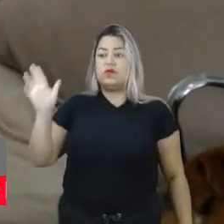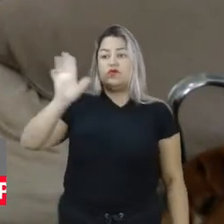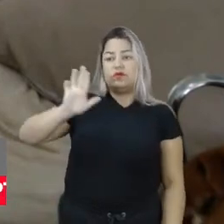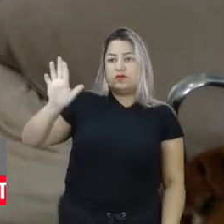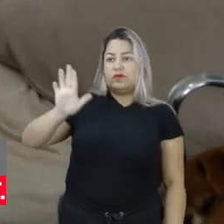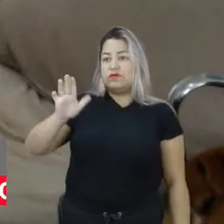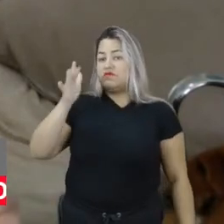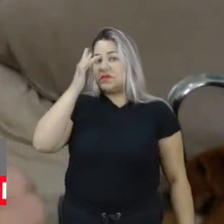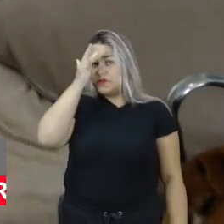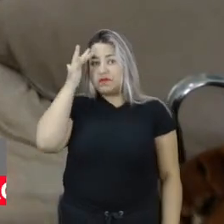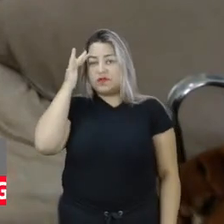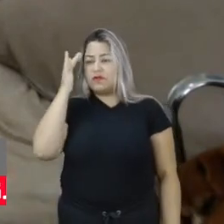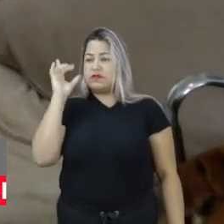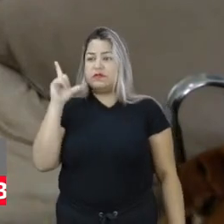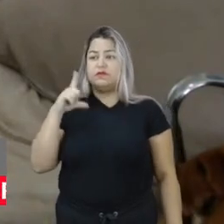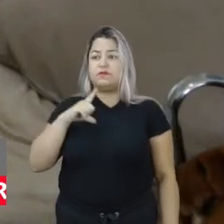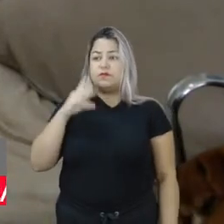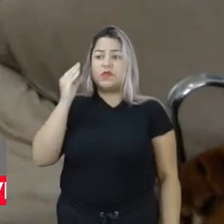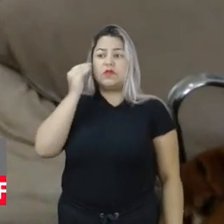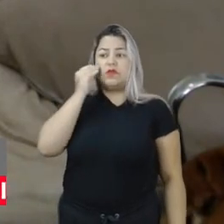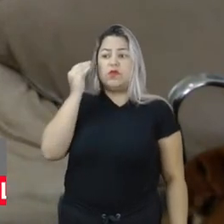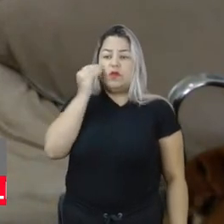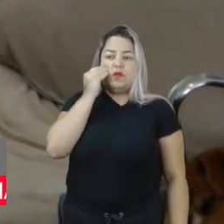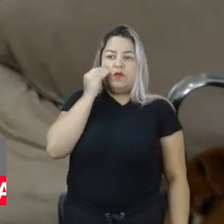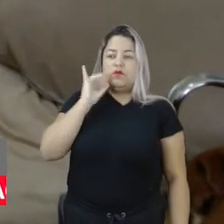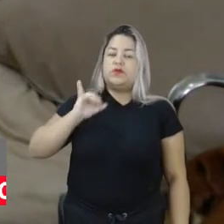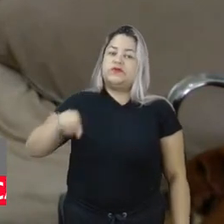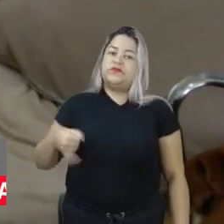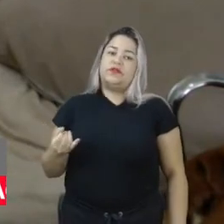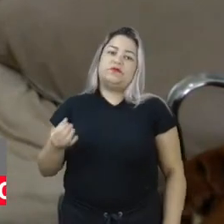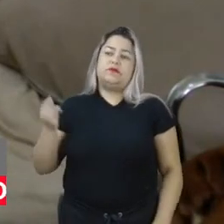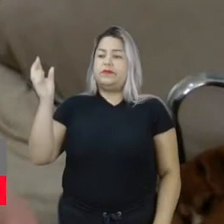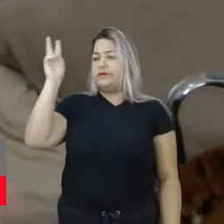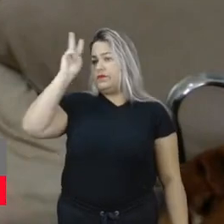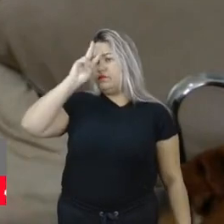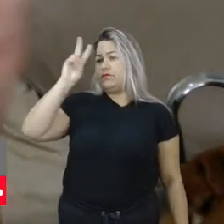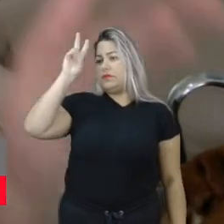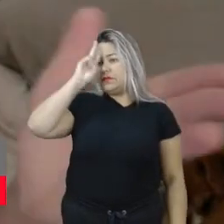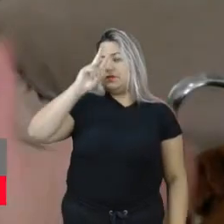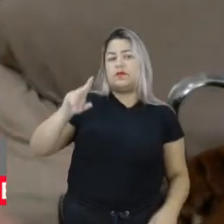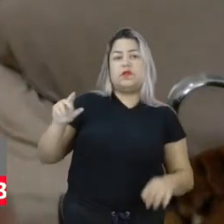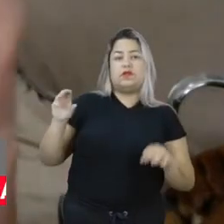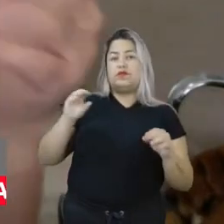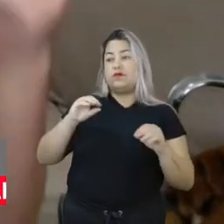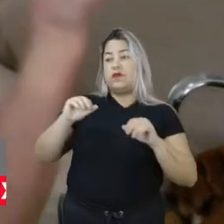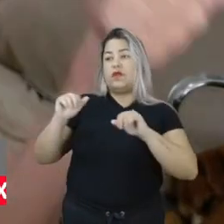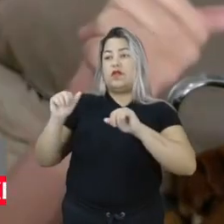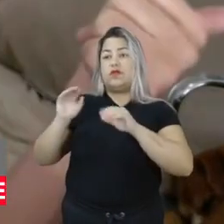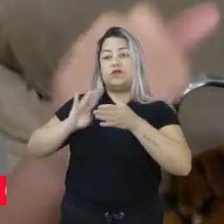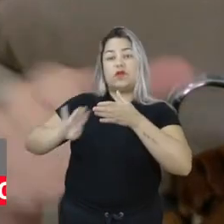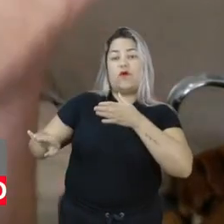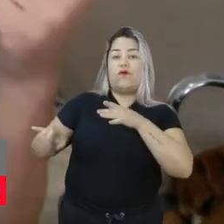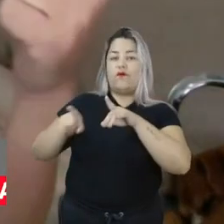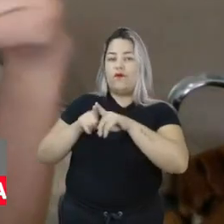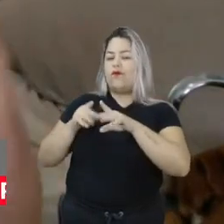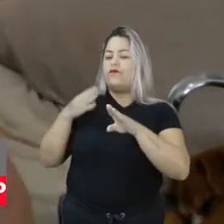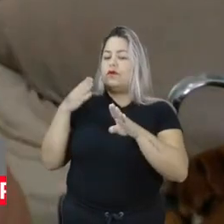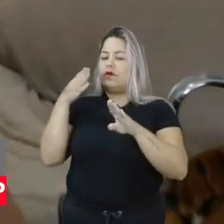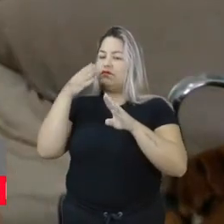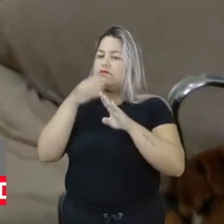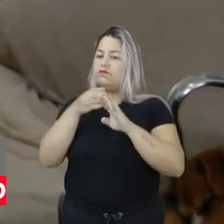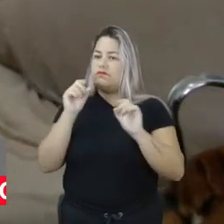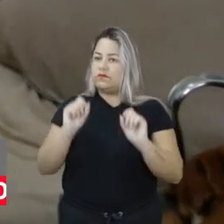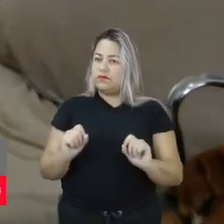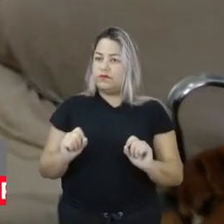verdade, essa gente está tentando tirar algum proveito dessa história para poder desviar o foco, olha aí de novo, diversionismo do Netanyahu lá